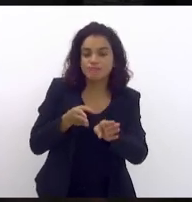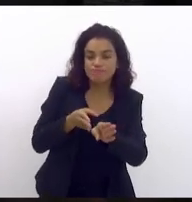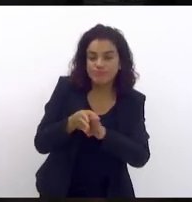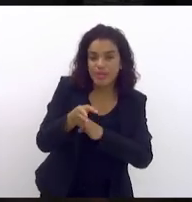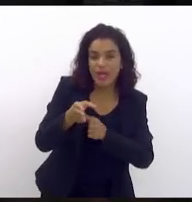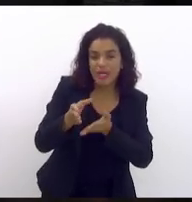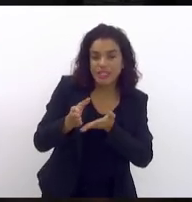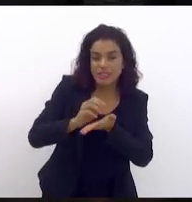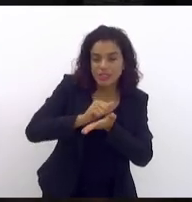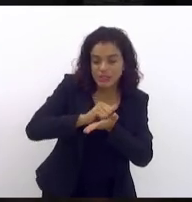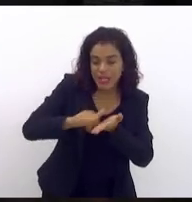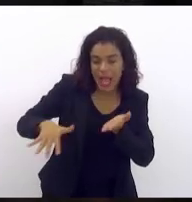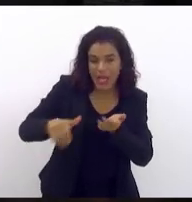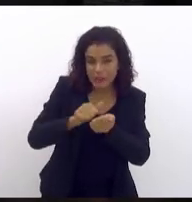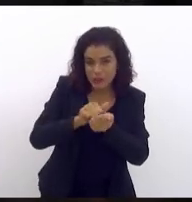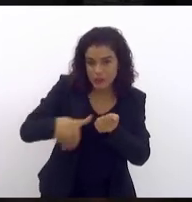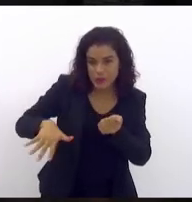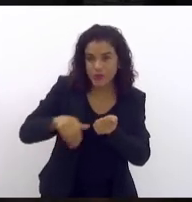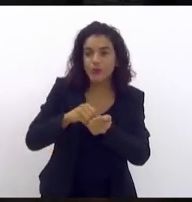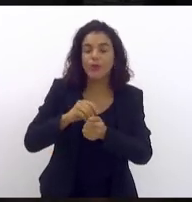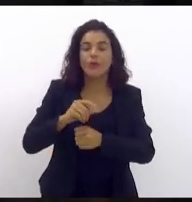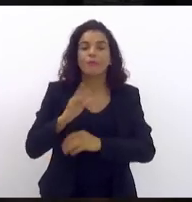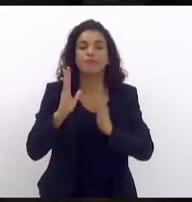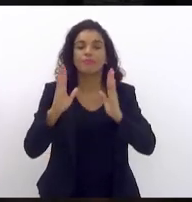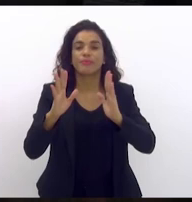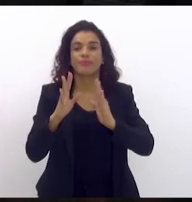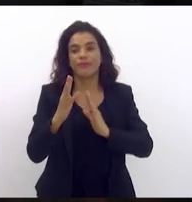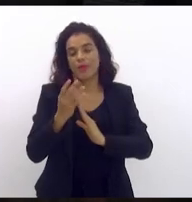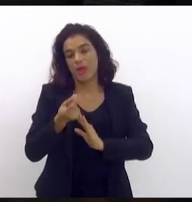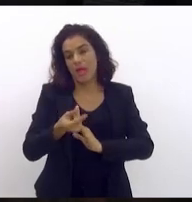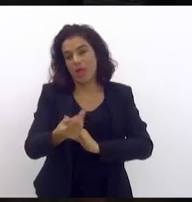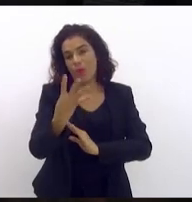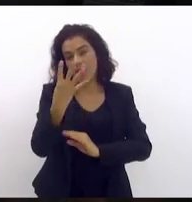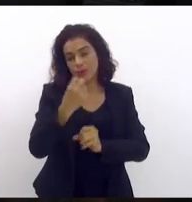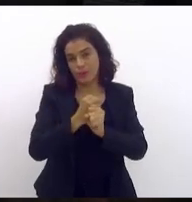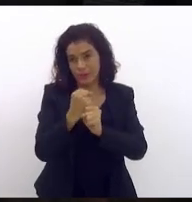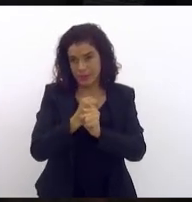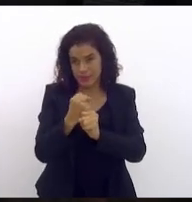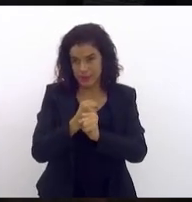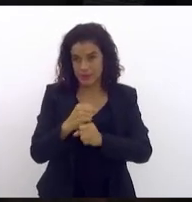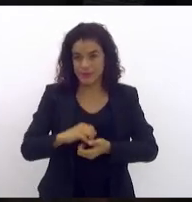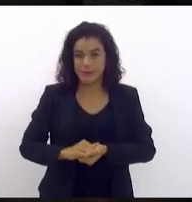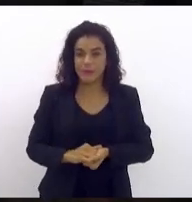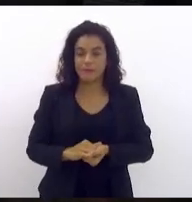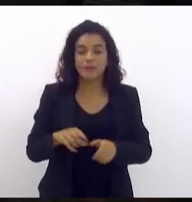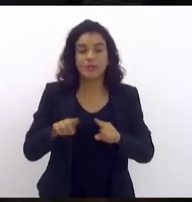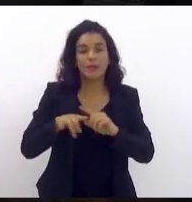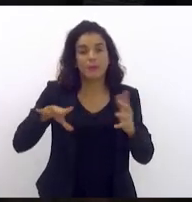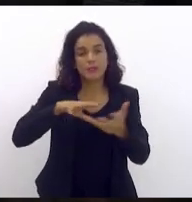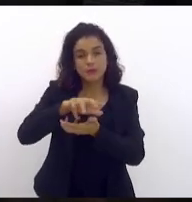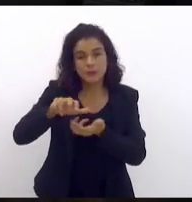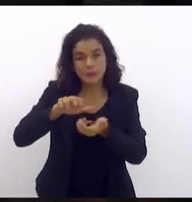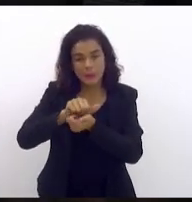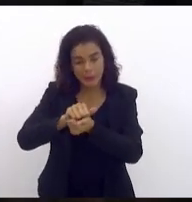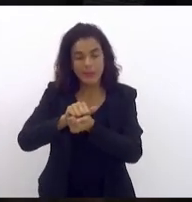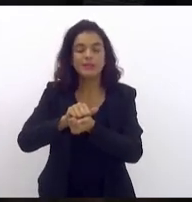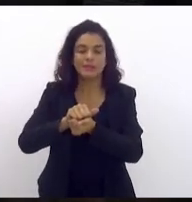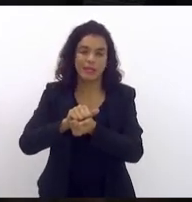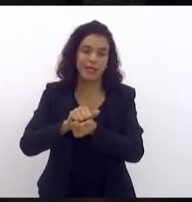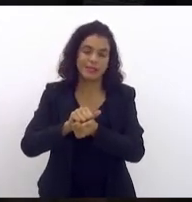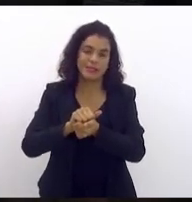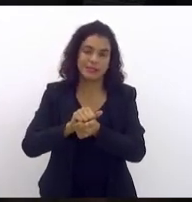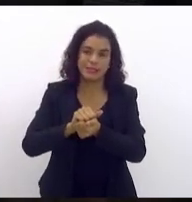incorpora eh o os objetivos de desenvolvimento sustentável das Nações Unidas esse